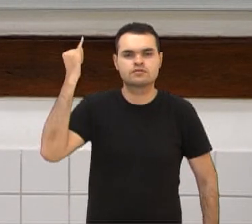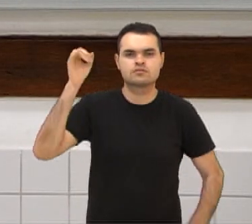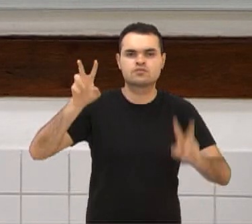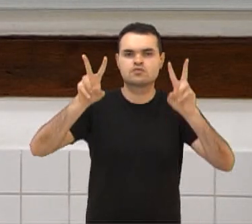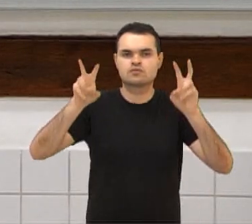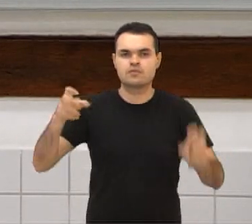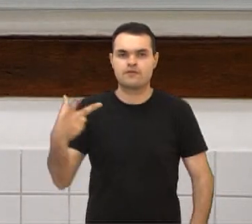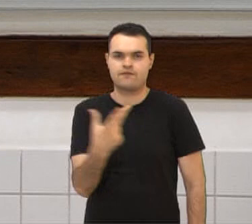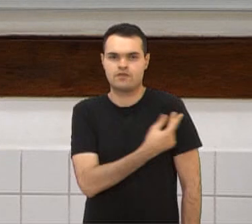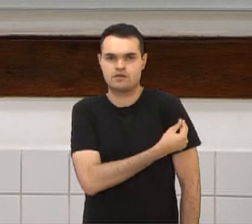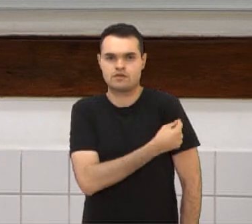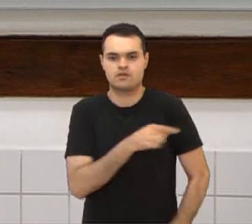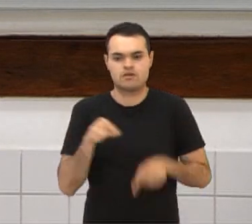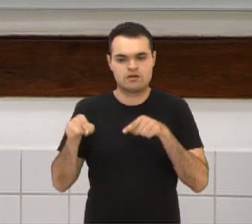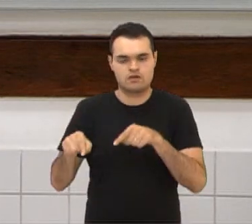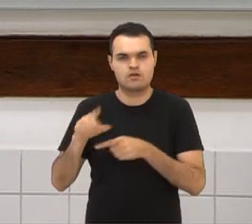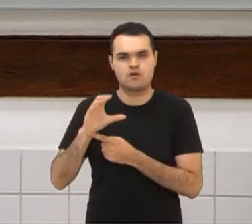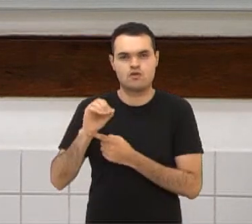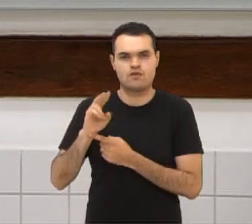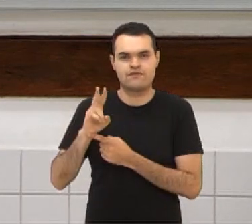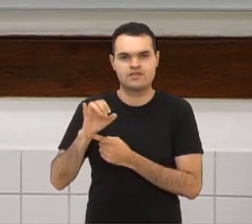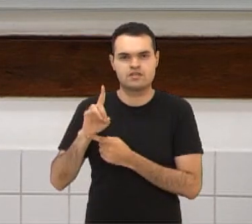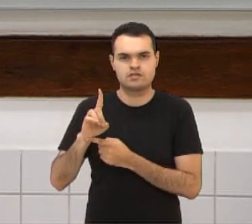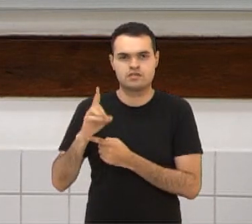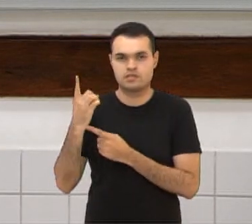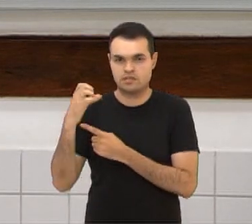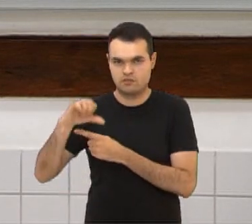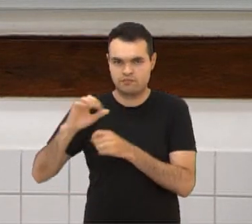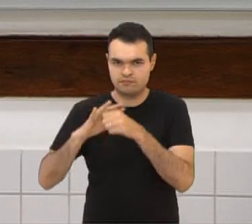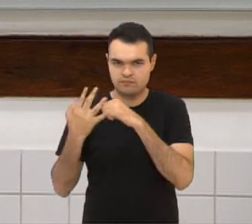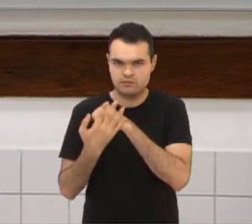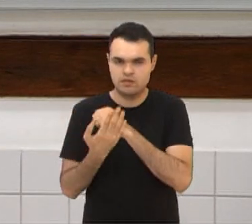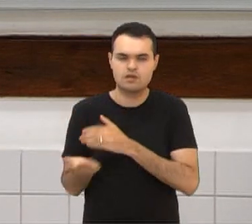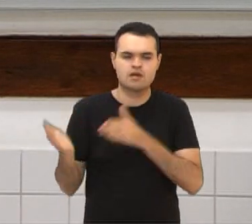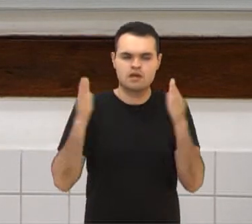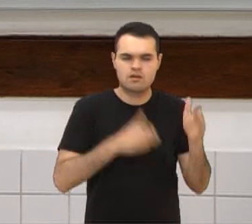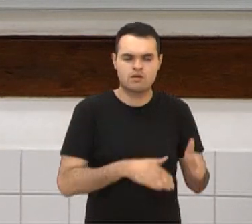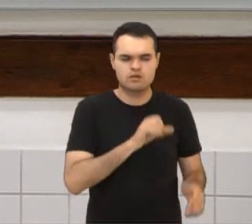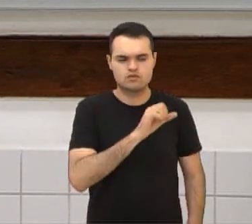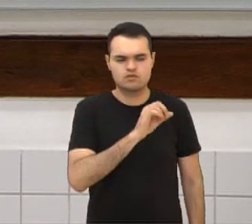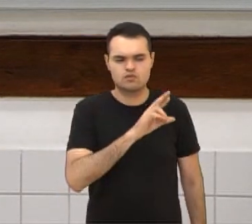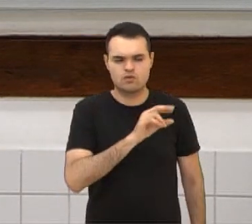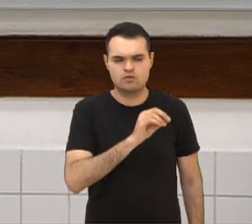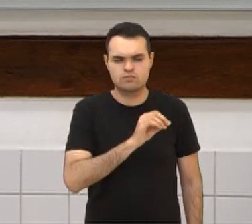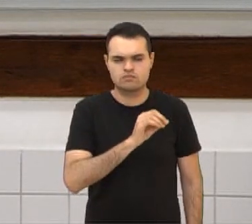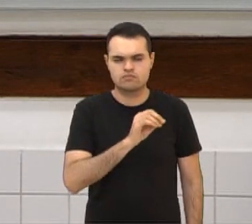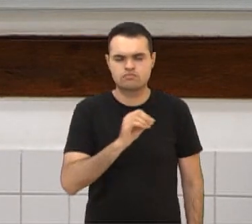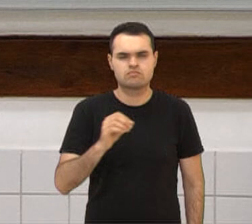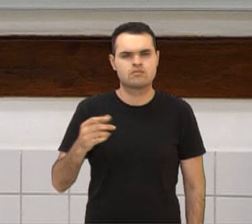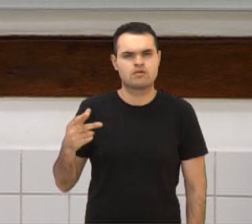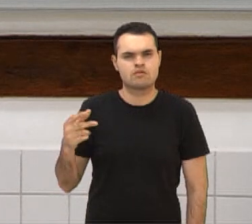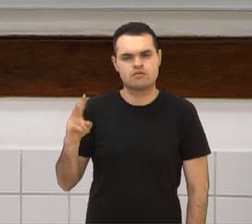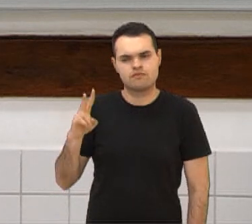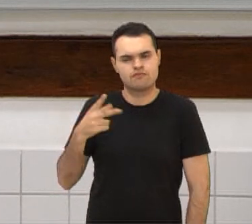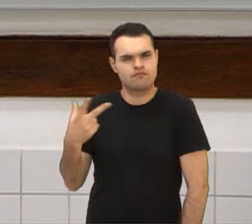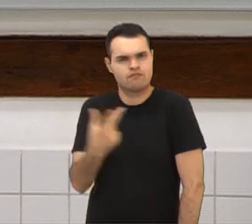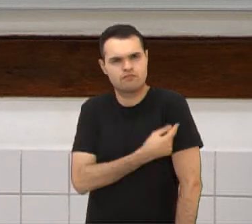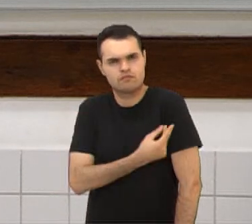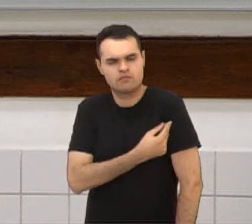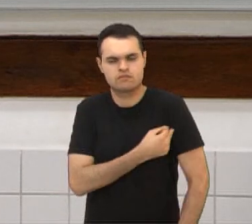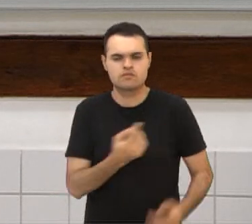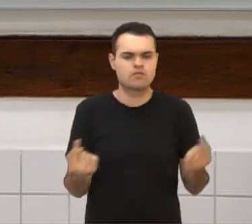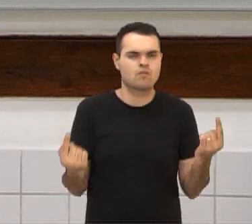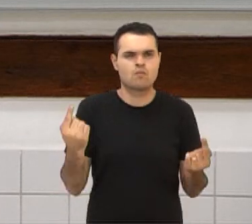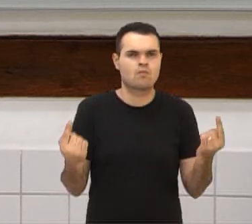vacina para a Covid-19. E agora uma notícia falando de soro. Qual que é a diferença do soro de vacina? Quando que eu preciso usar um, quando que eu preciso usar